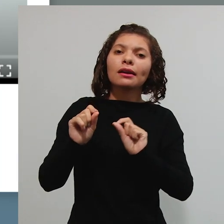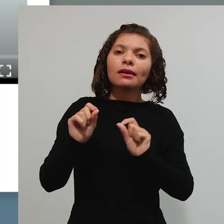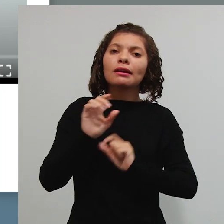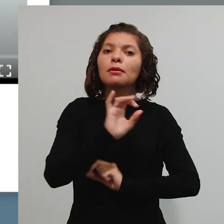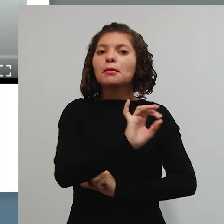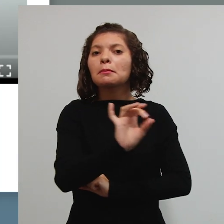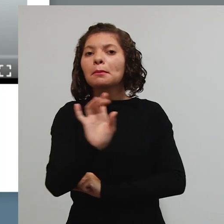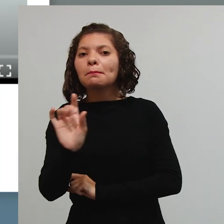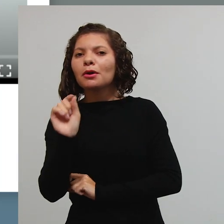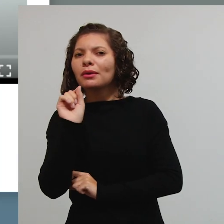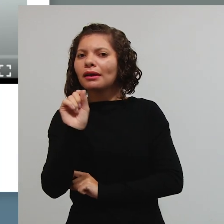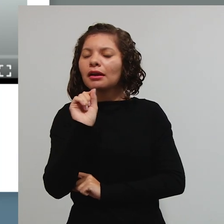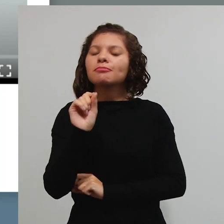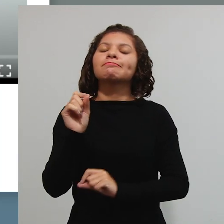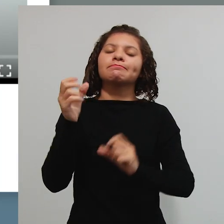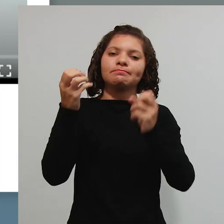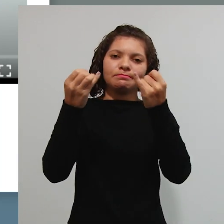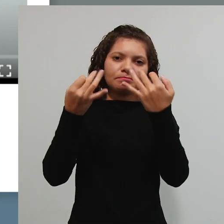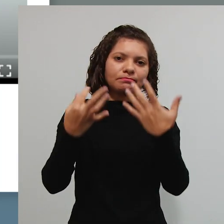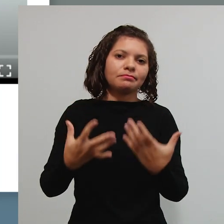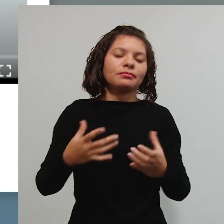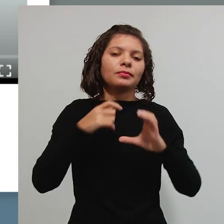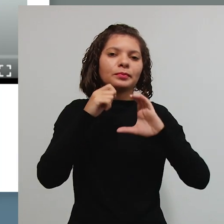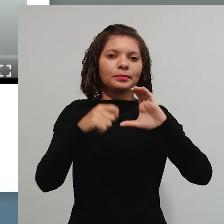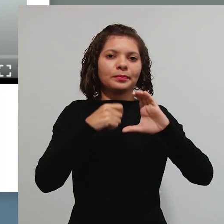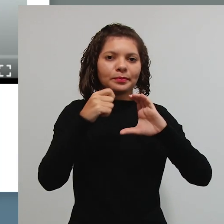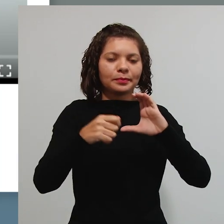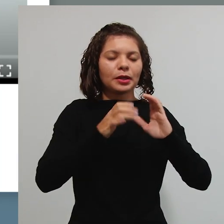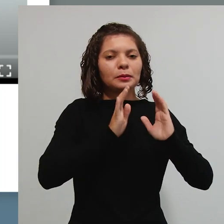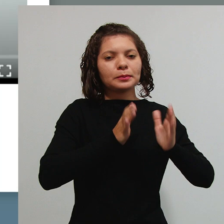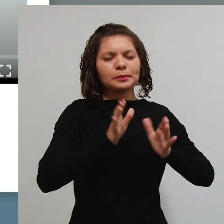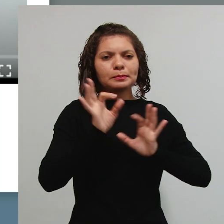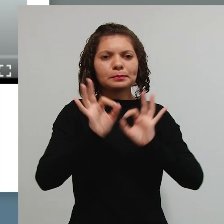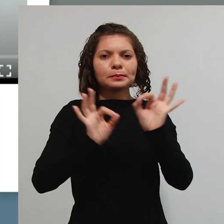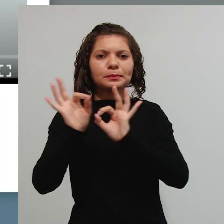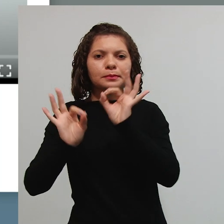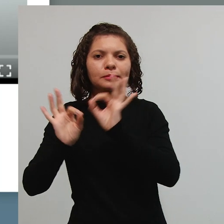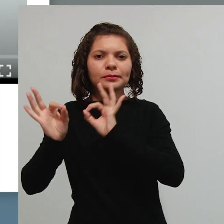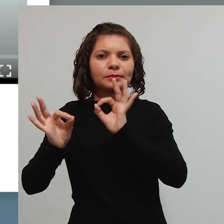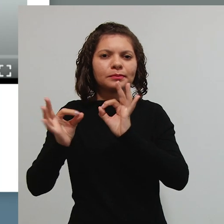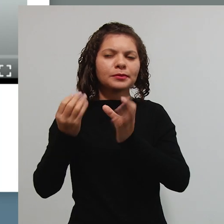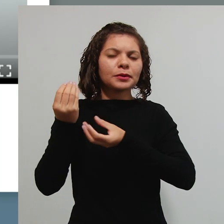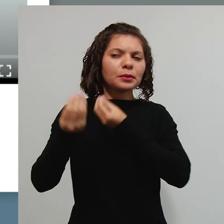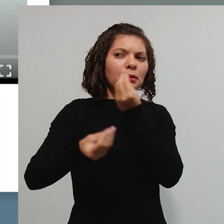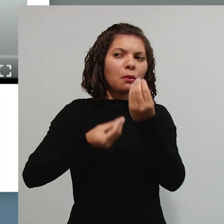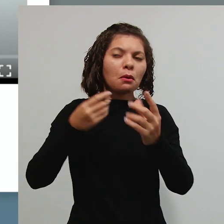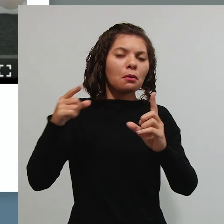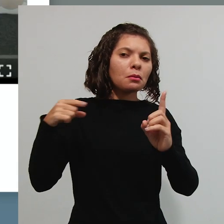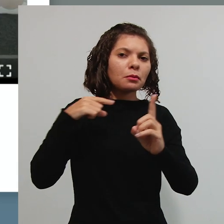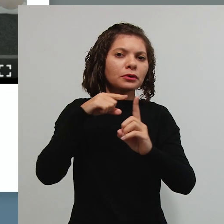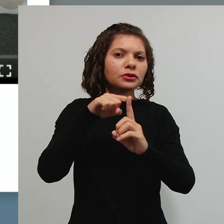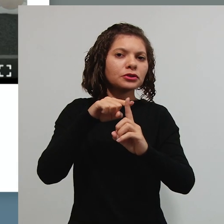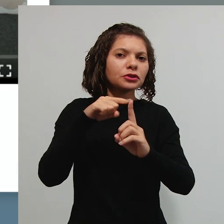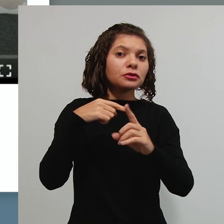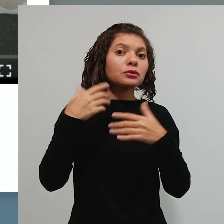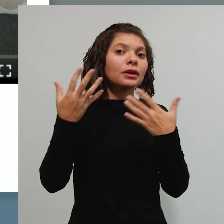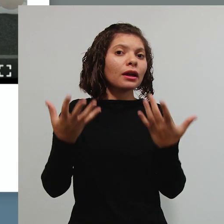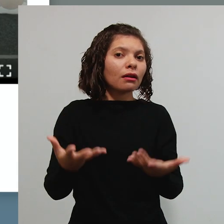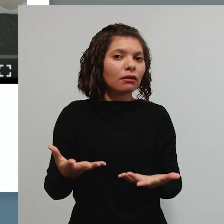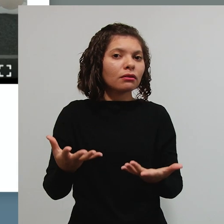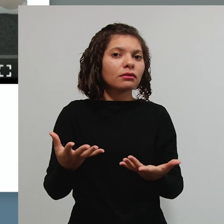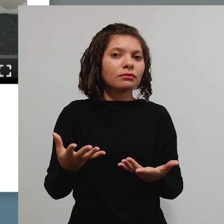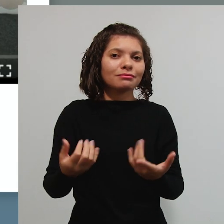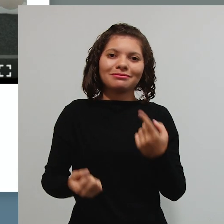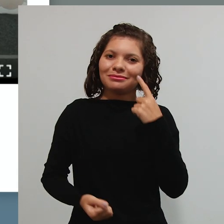os componentes participantes do grupo e como que os grupos se organizam e como conduzir o grupo, os objetivos e que materiais podem